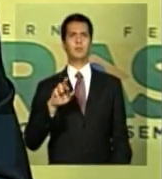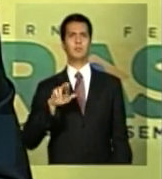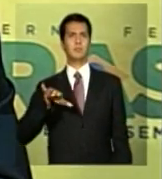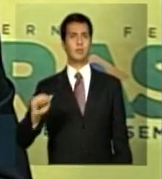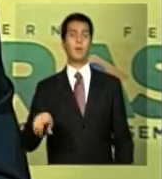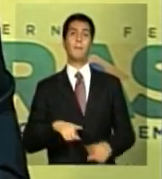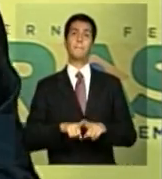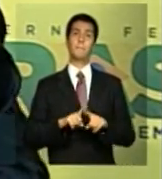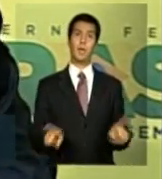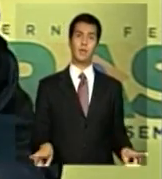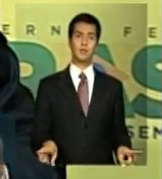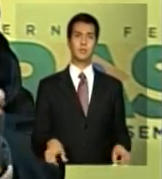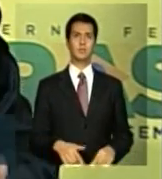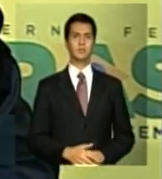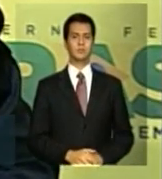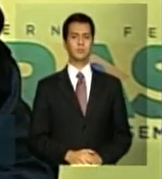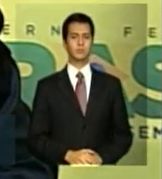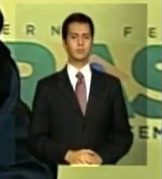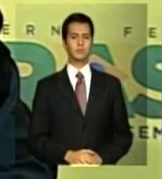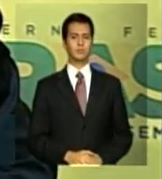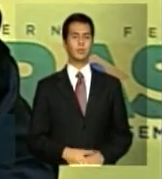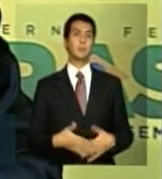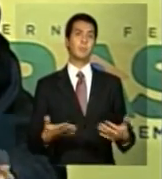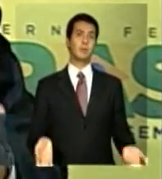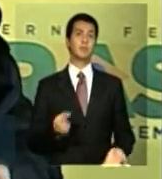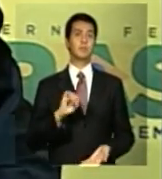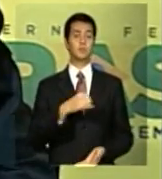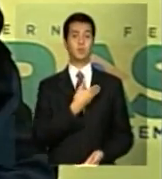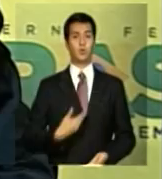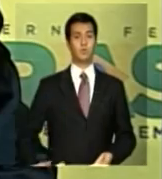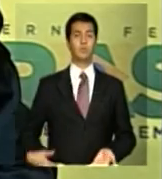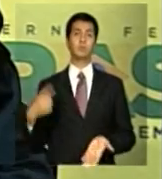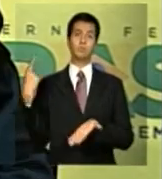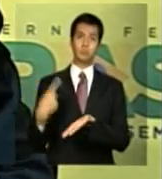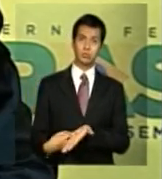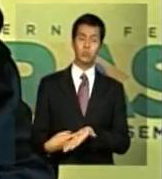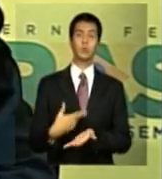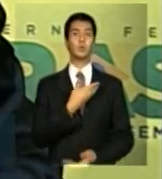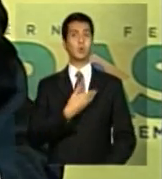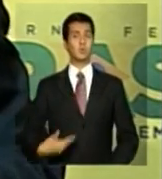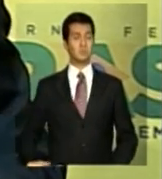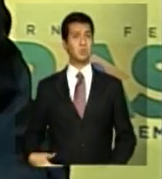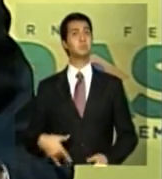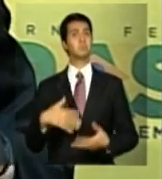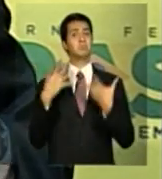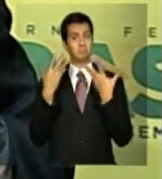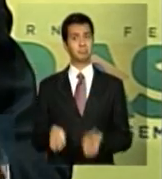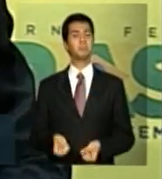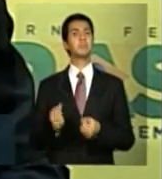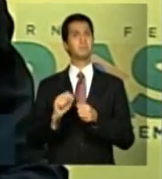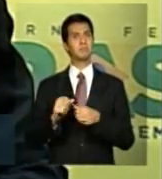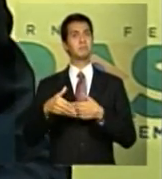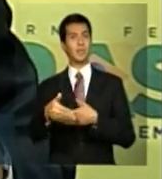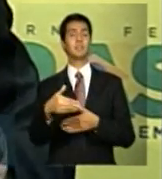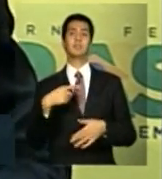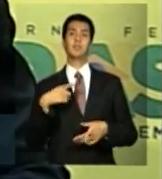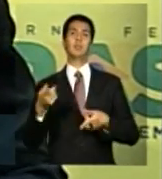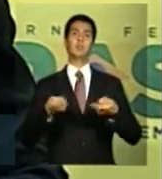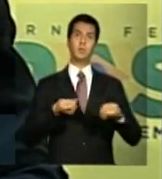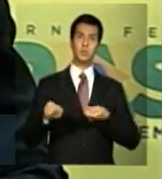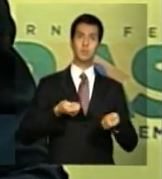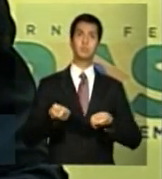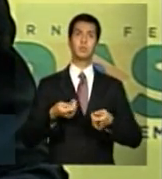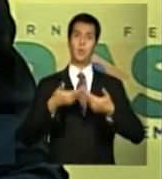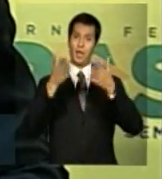Mas, quando você assina um acordo, o governo cumpre o acordo, e a negociação está em andamento, está em